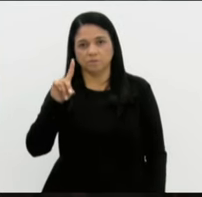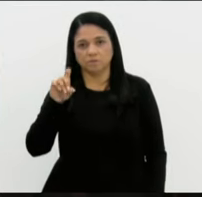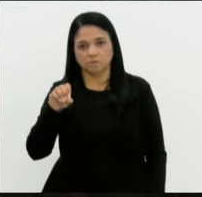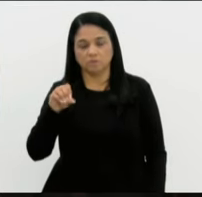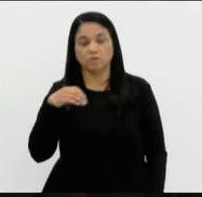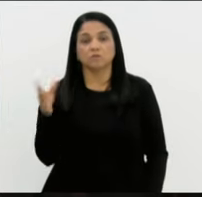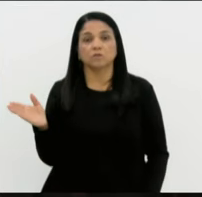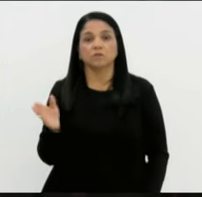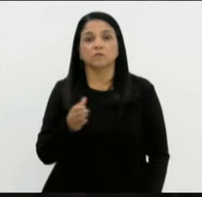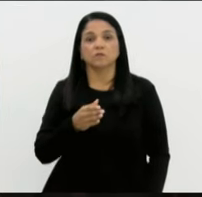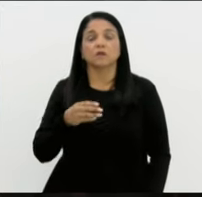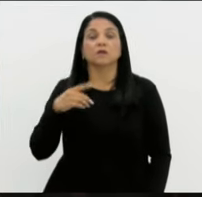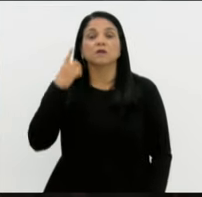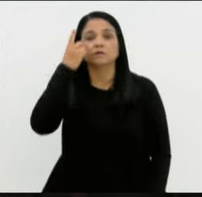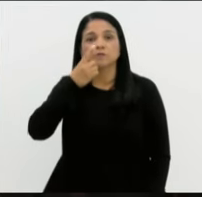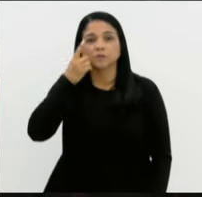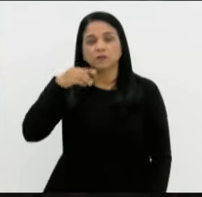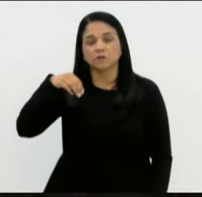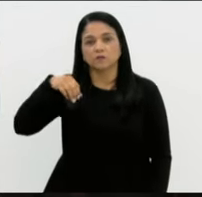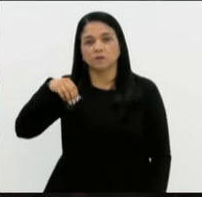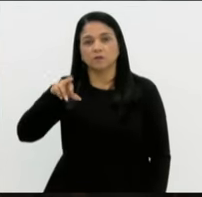Deputado Renato Miranda.